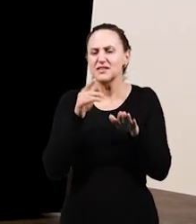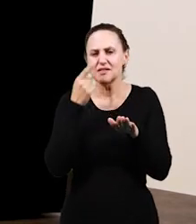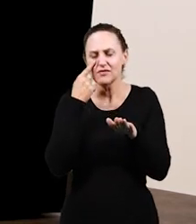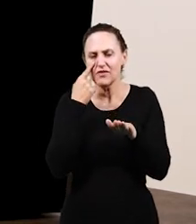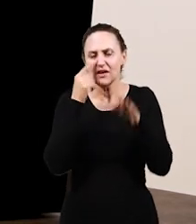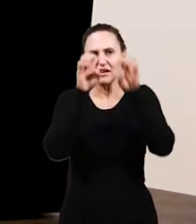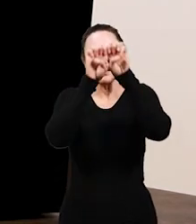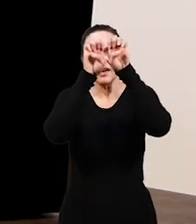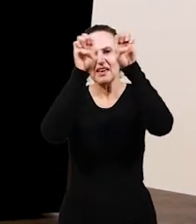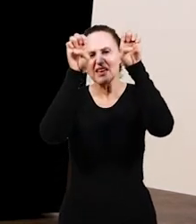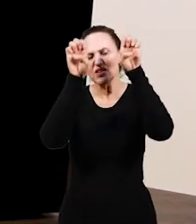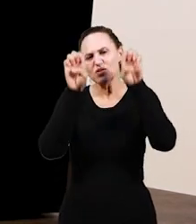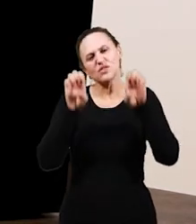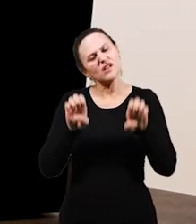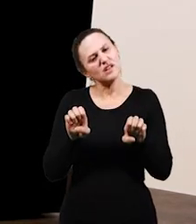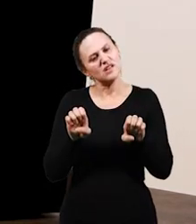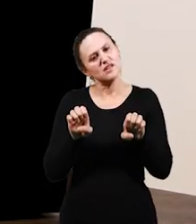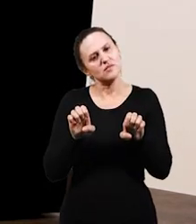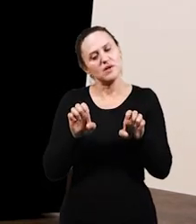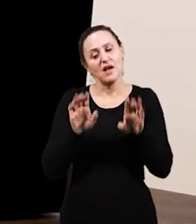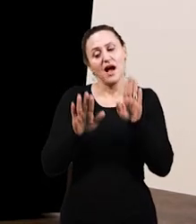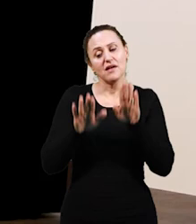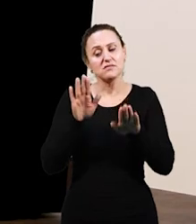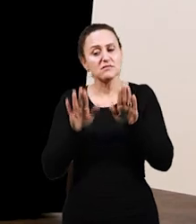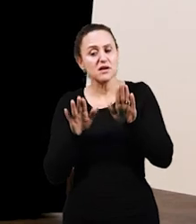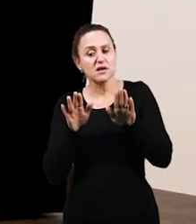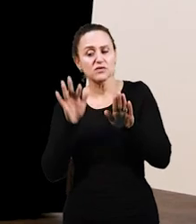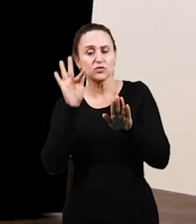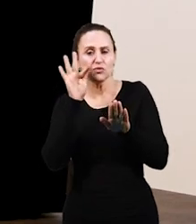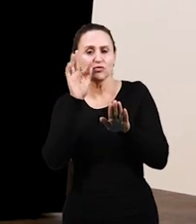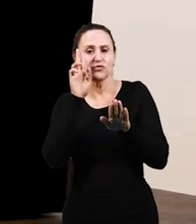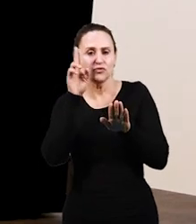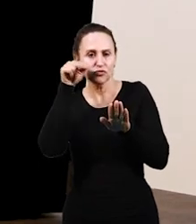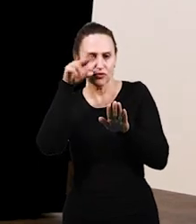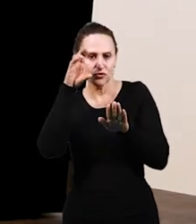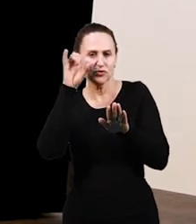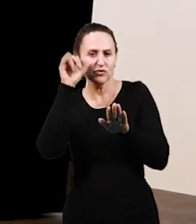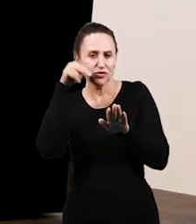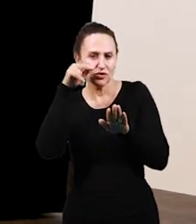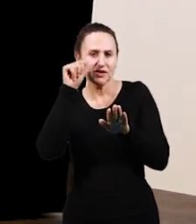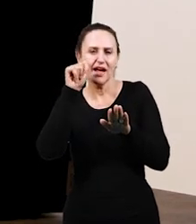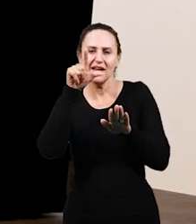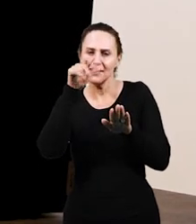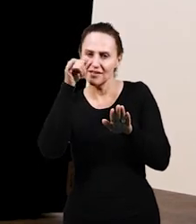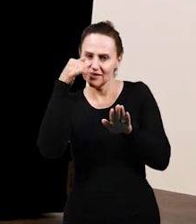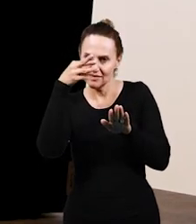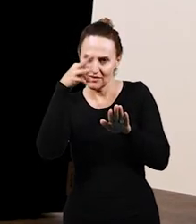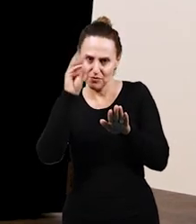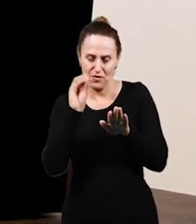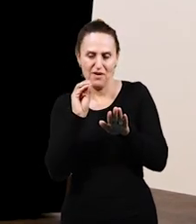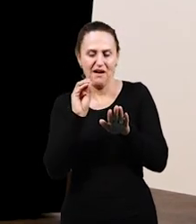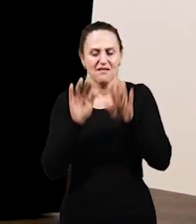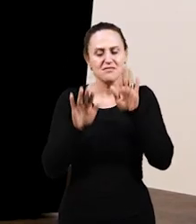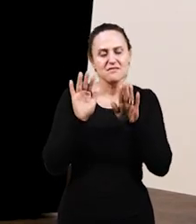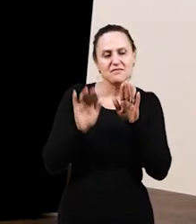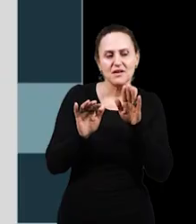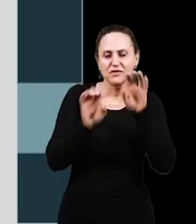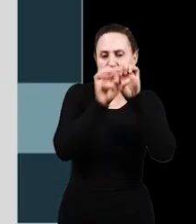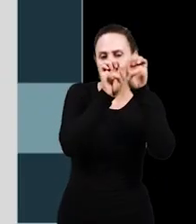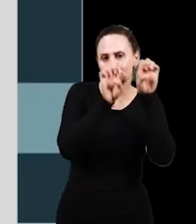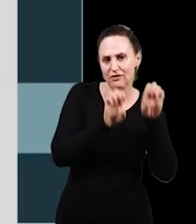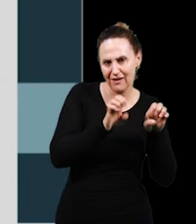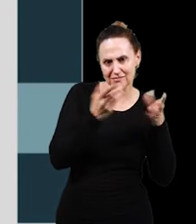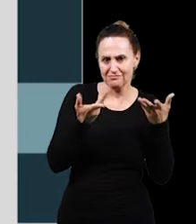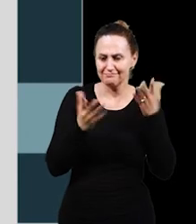então alguns livros recarga no funcionalismo e às vezes ele tá no no no funcionalismo e às vezes no estruturalismo